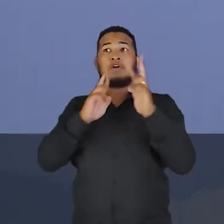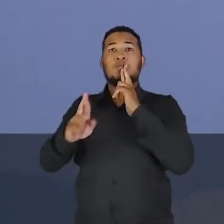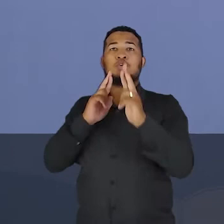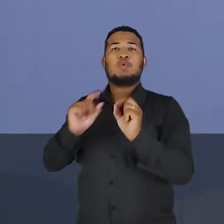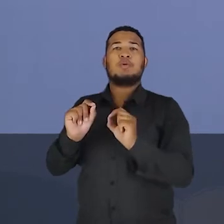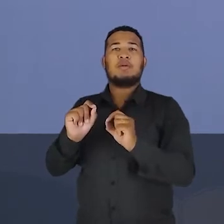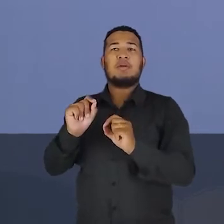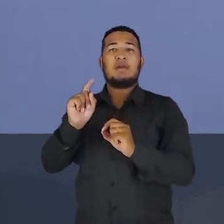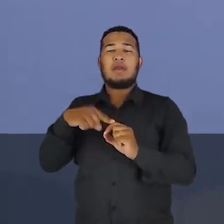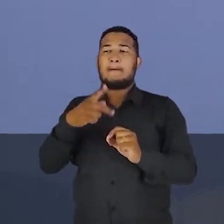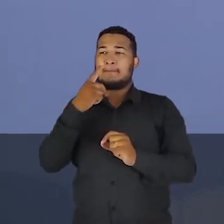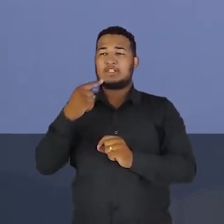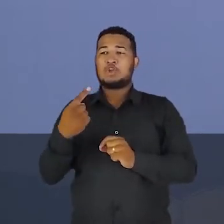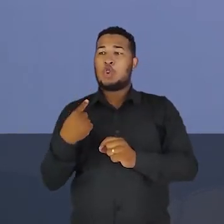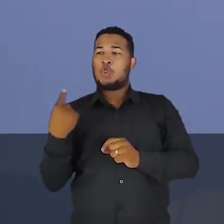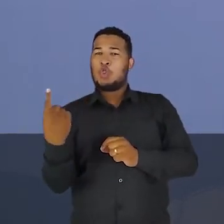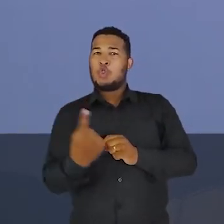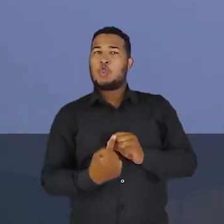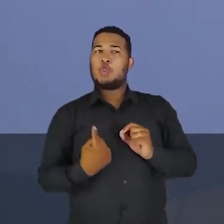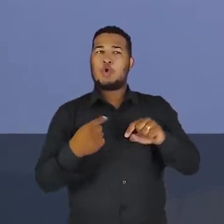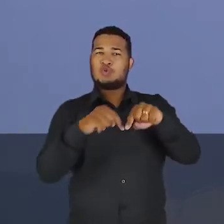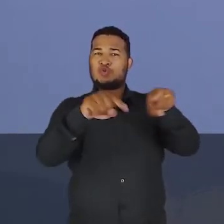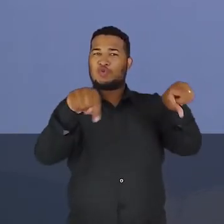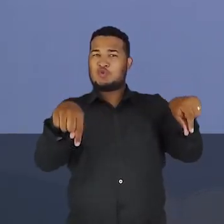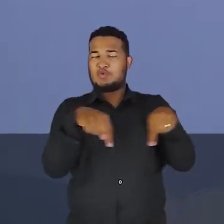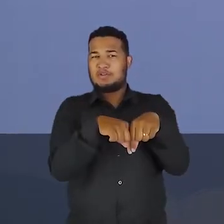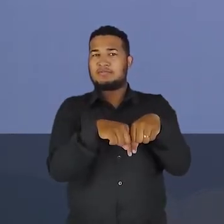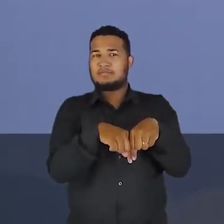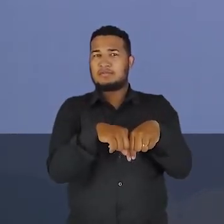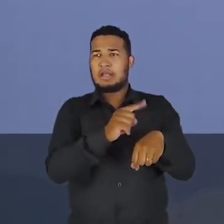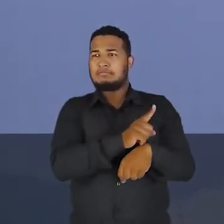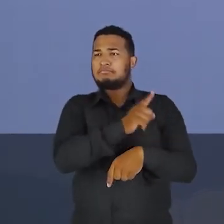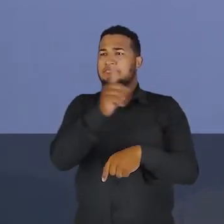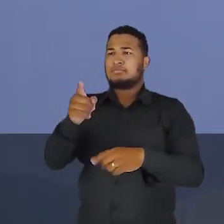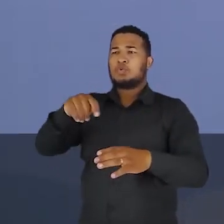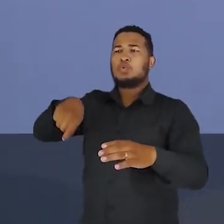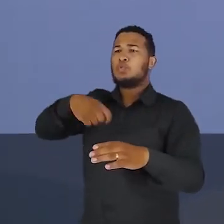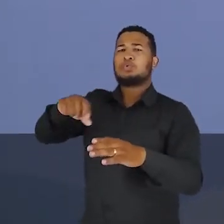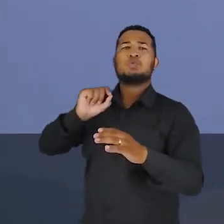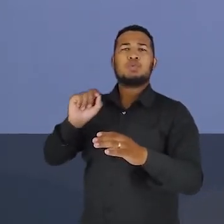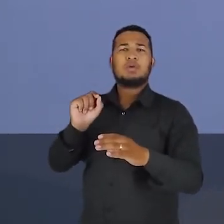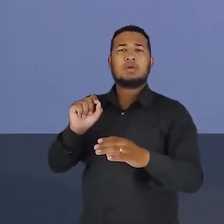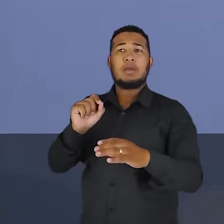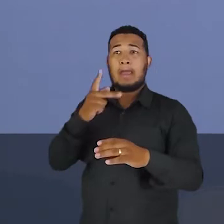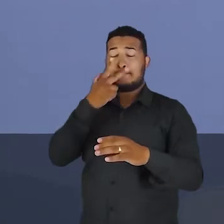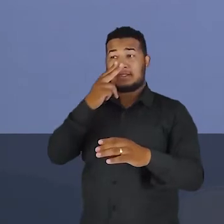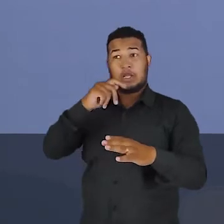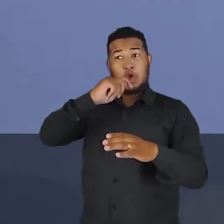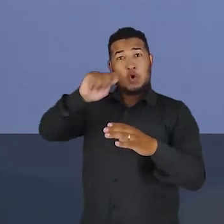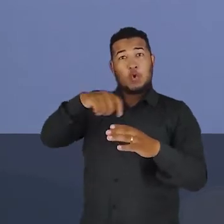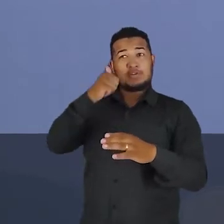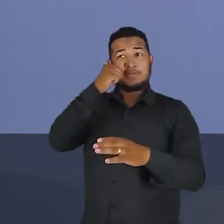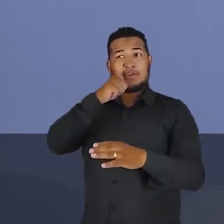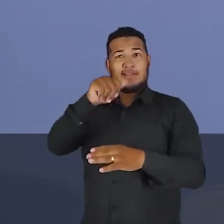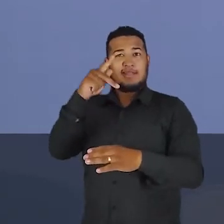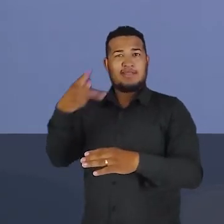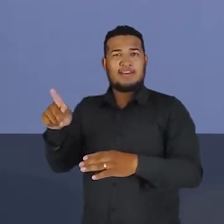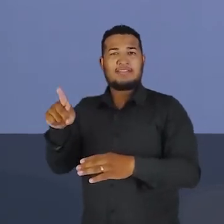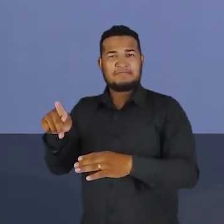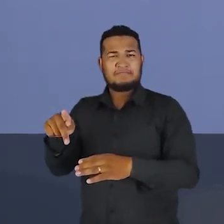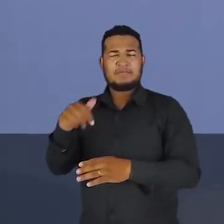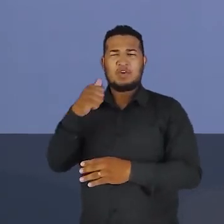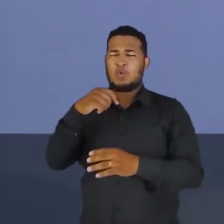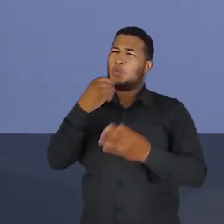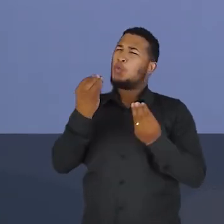era o nosso quarto. E quando apontavam para a cozinha, referiam-se à cozinha dela. Quando diziam a